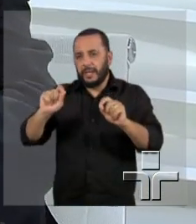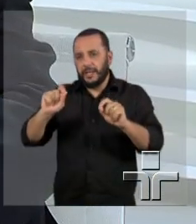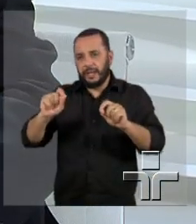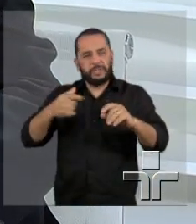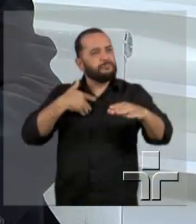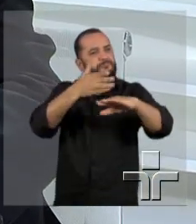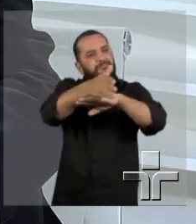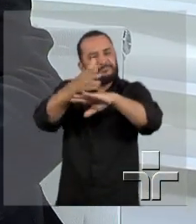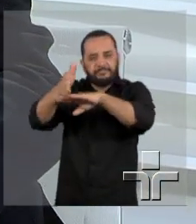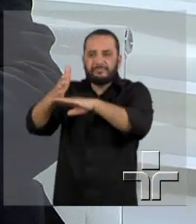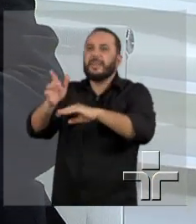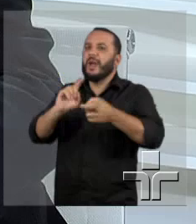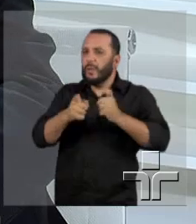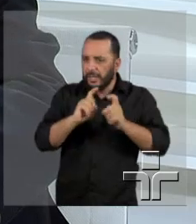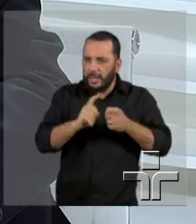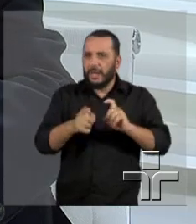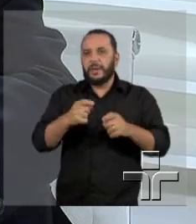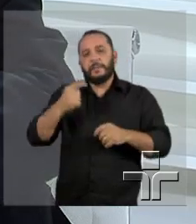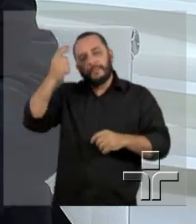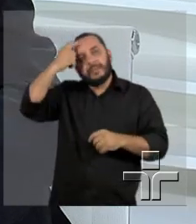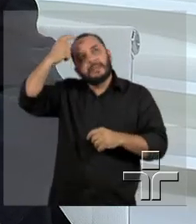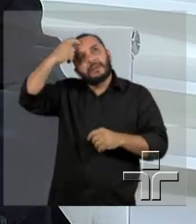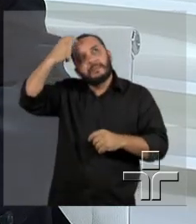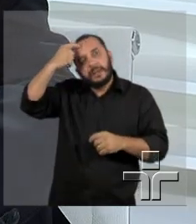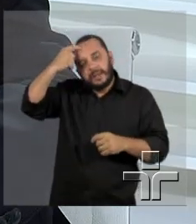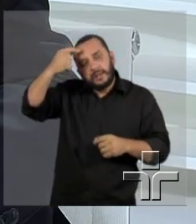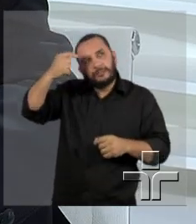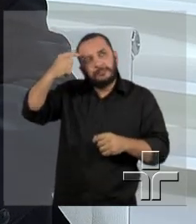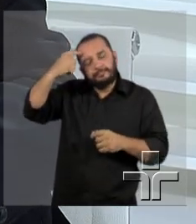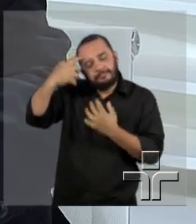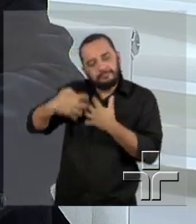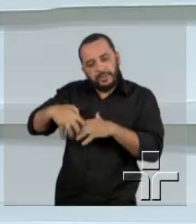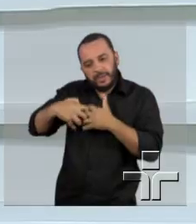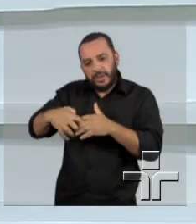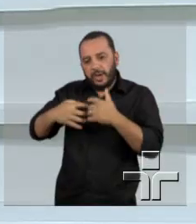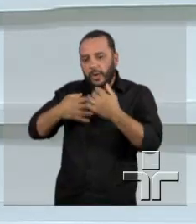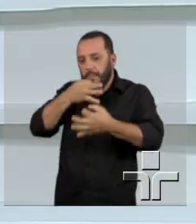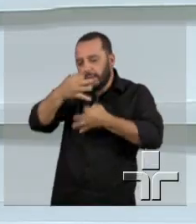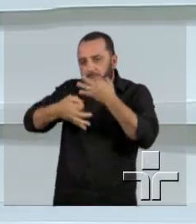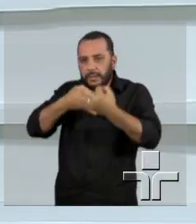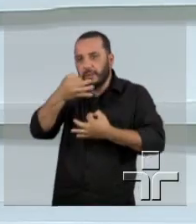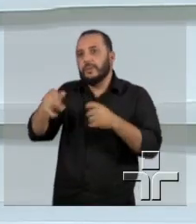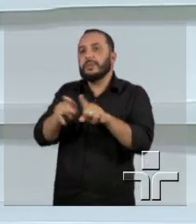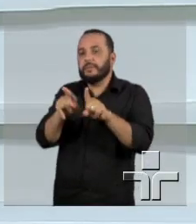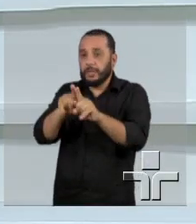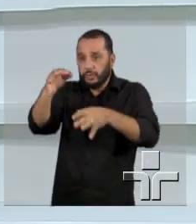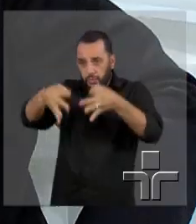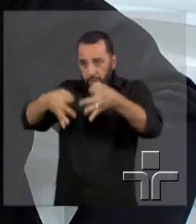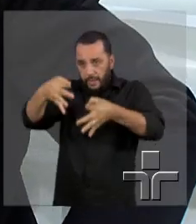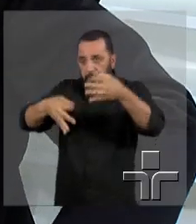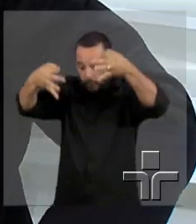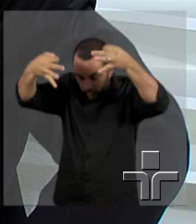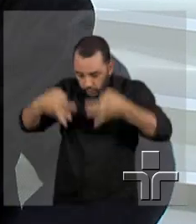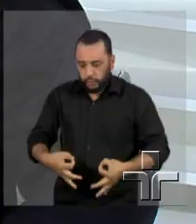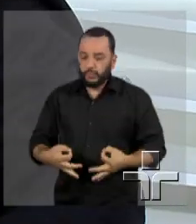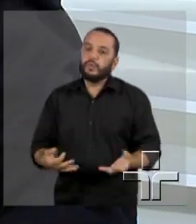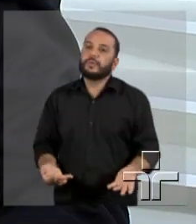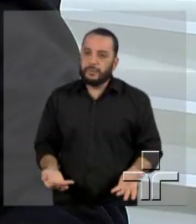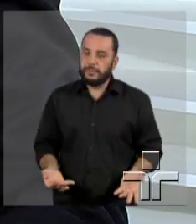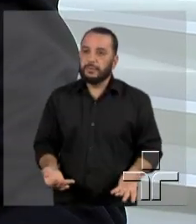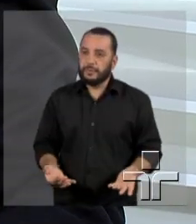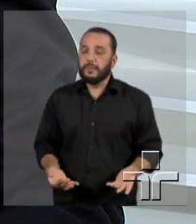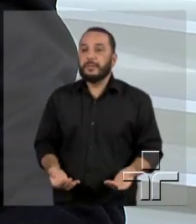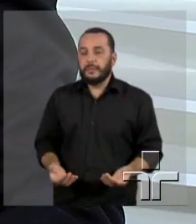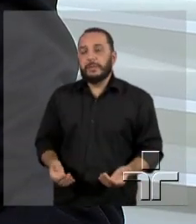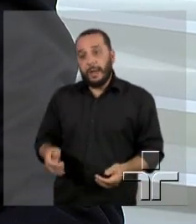locomoção, de reunião, de pensamento, de informação. De um julgamento justo. De um julgamento justo. Eles são chamados de